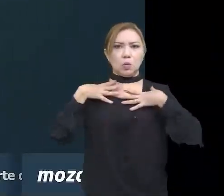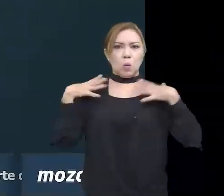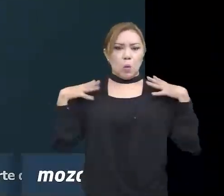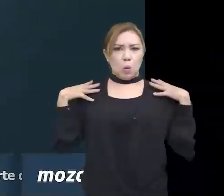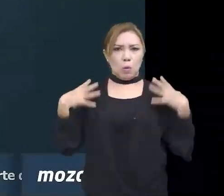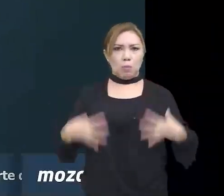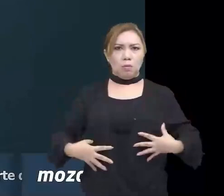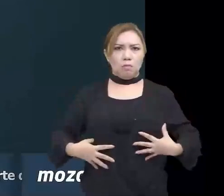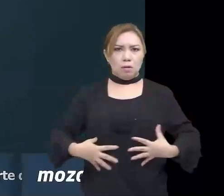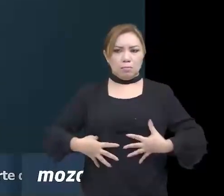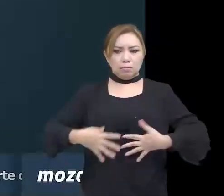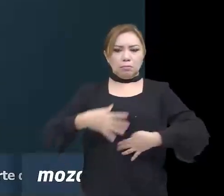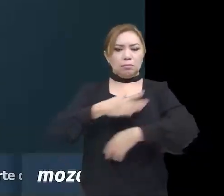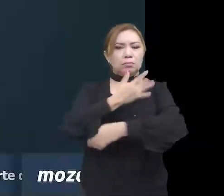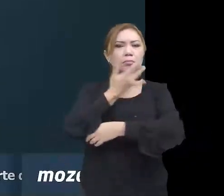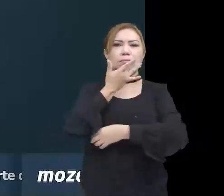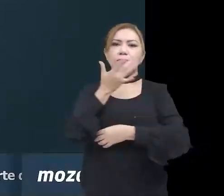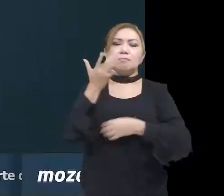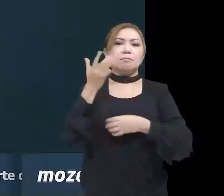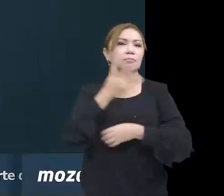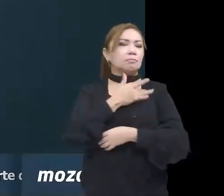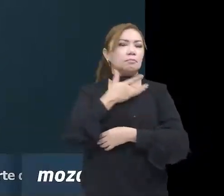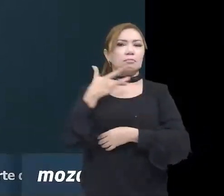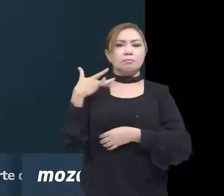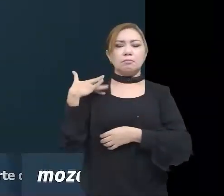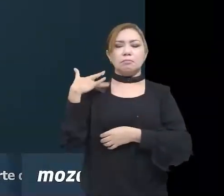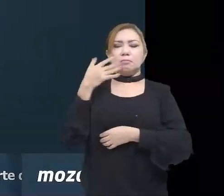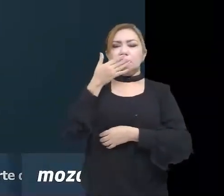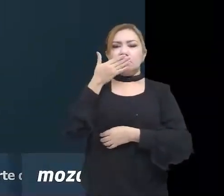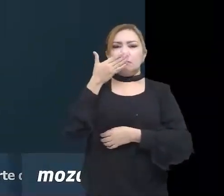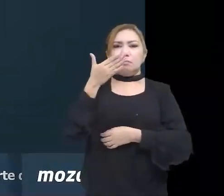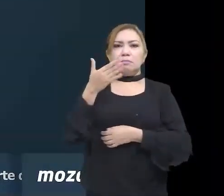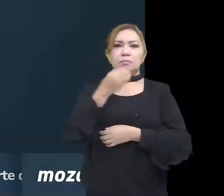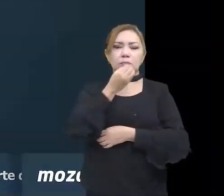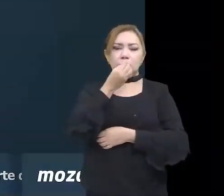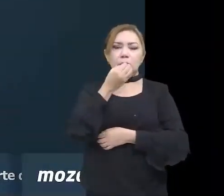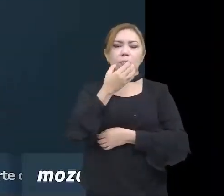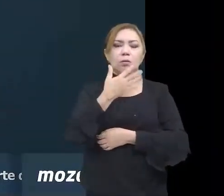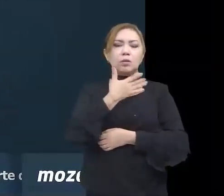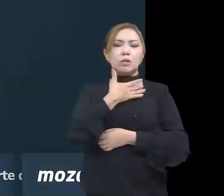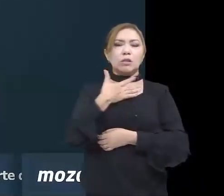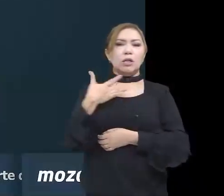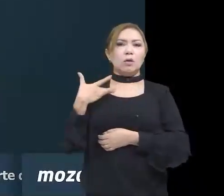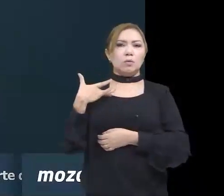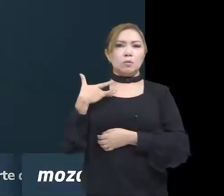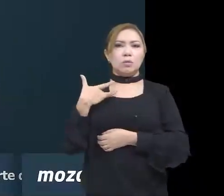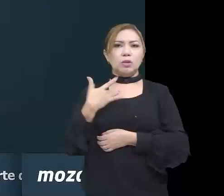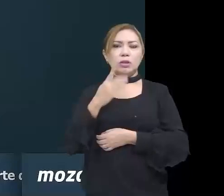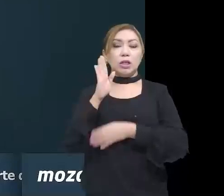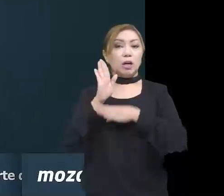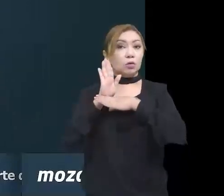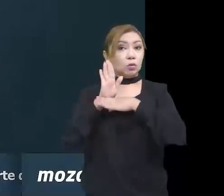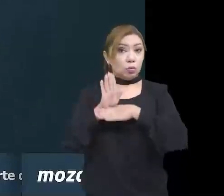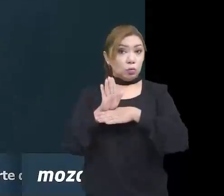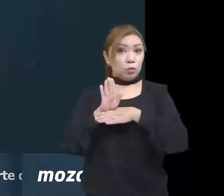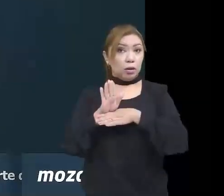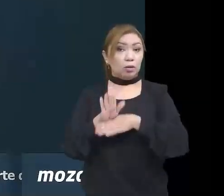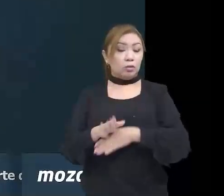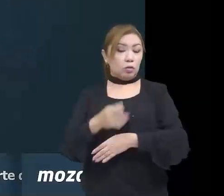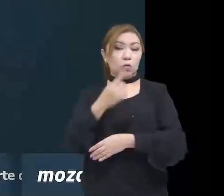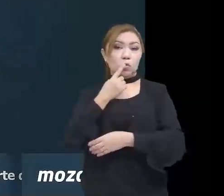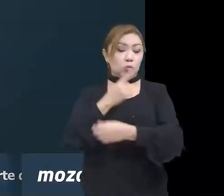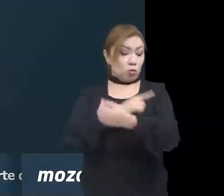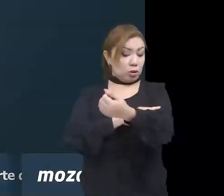porque eles nutrem partes diferentes do nosso corpo. Alguns alimentos ajudam no sangue, outros alimentos ajudam